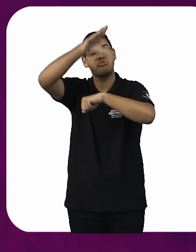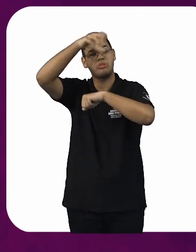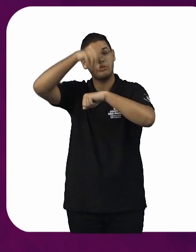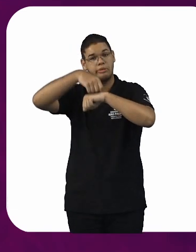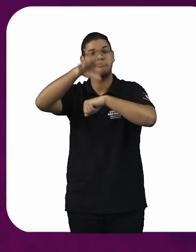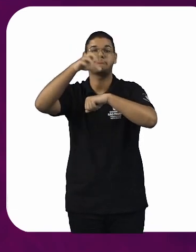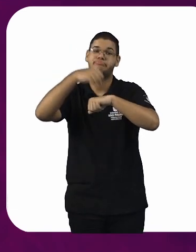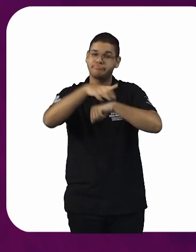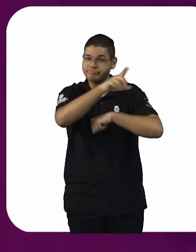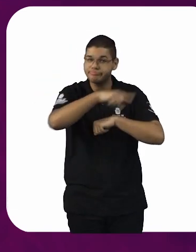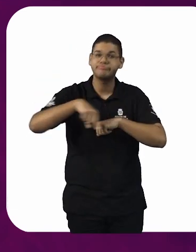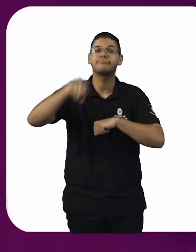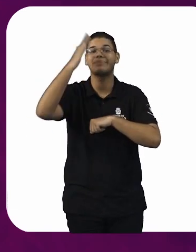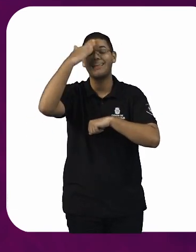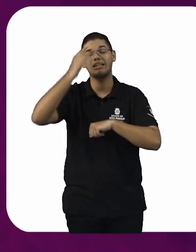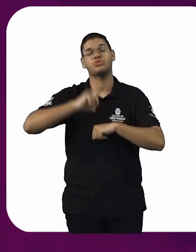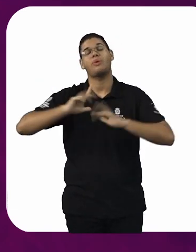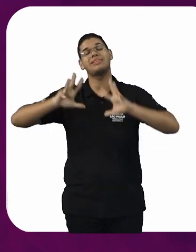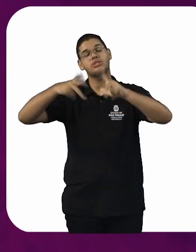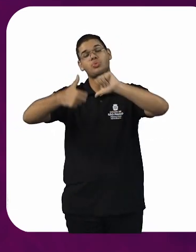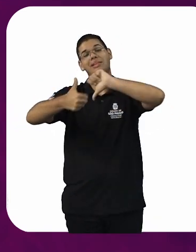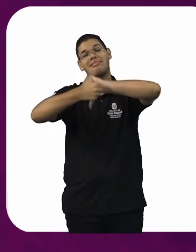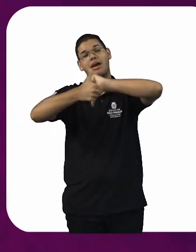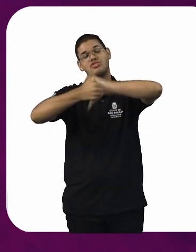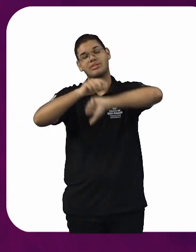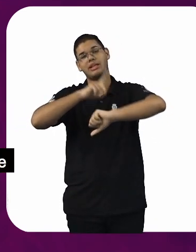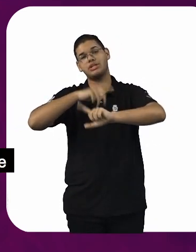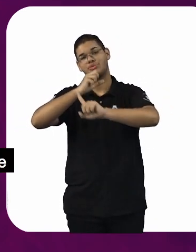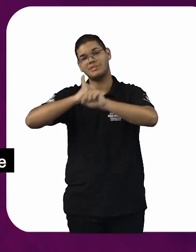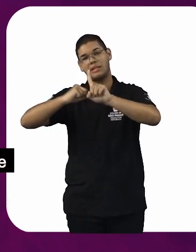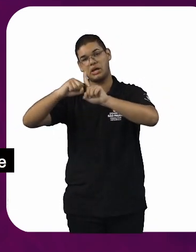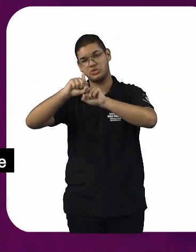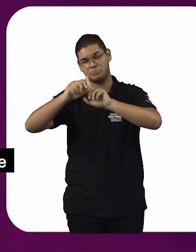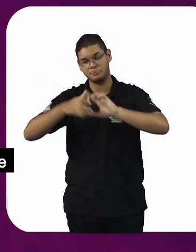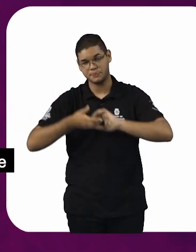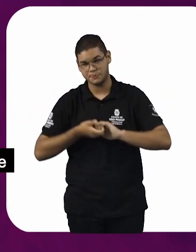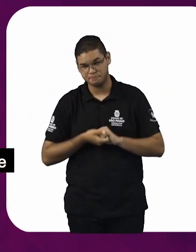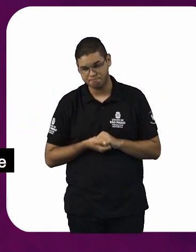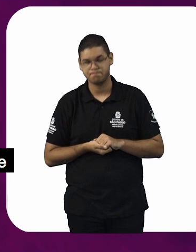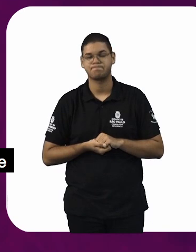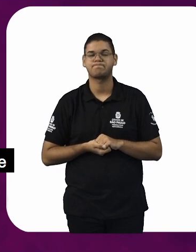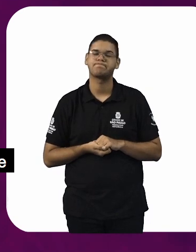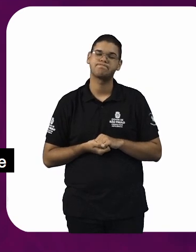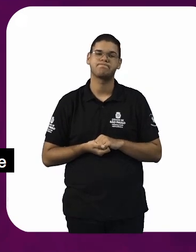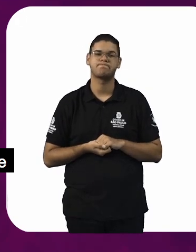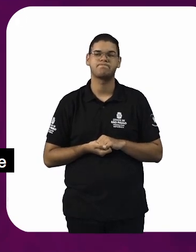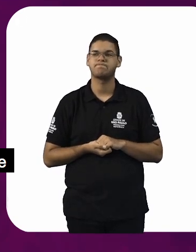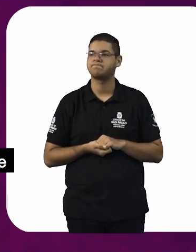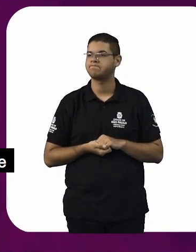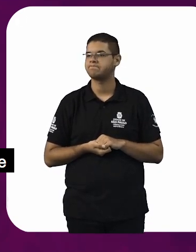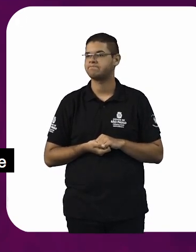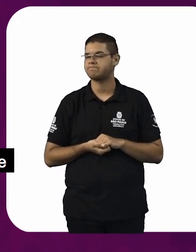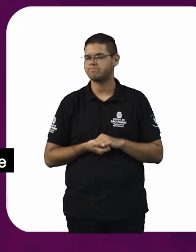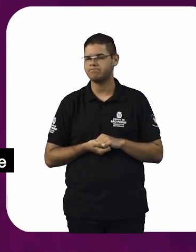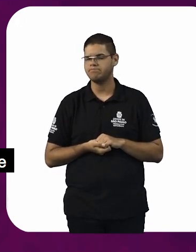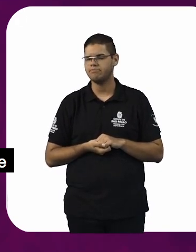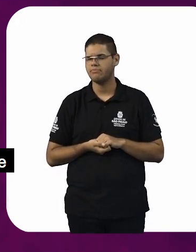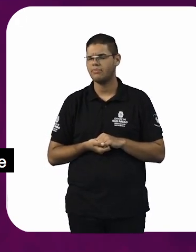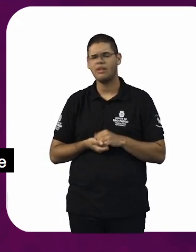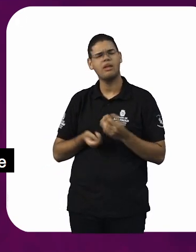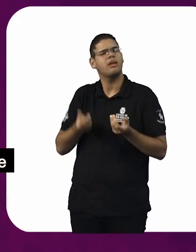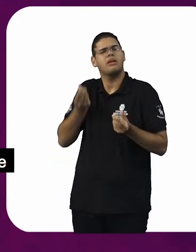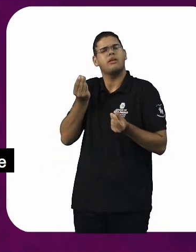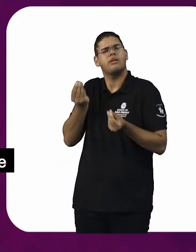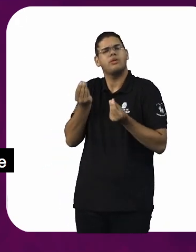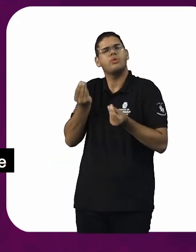essas discrepâncias, essas disparidades que existem na nossa sociedade. E como Regina Rufino. Não só o Tribunal Regional